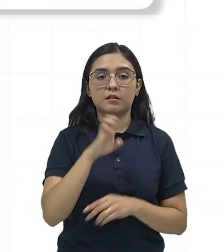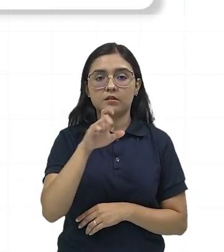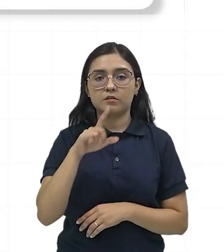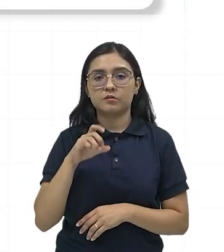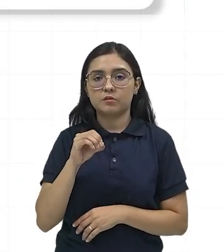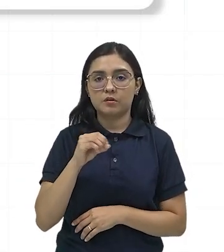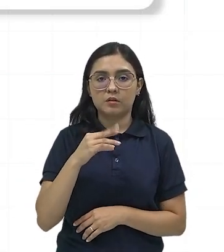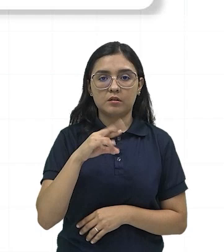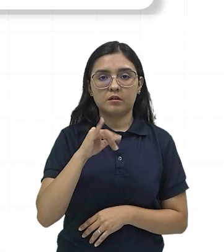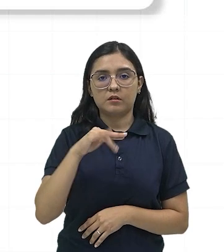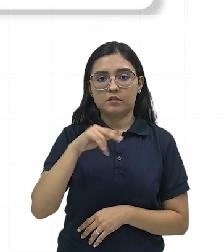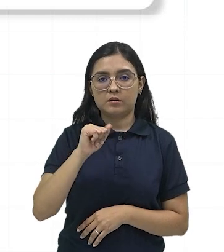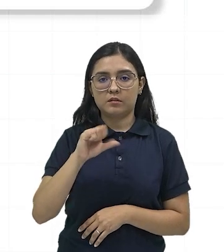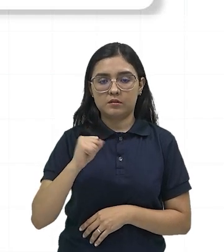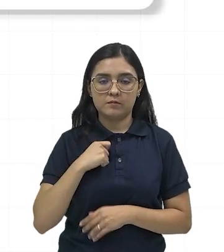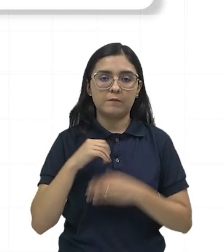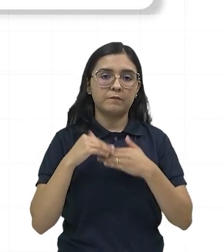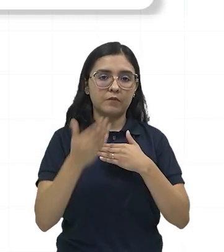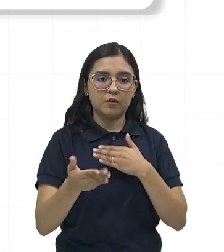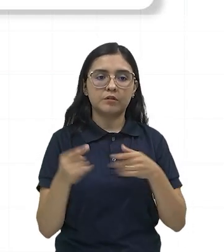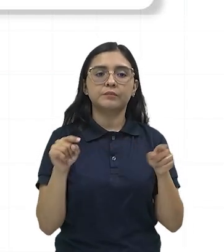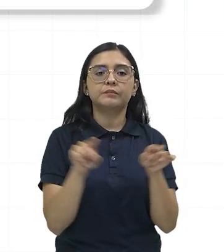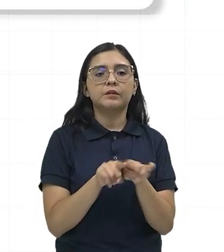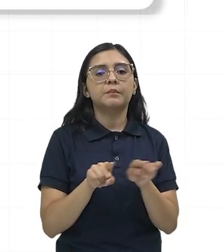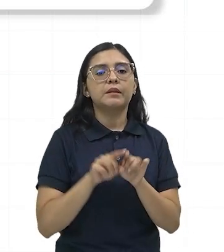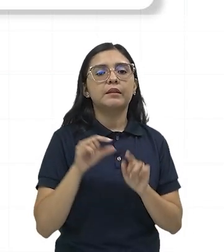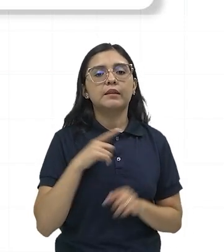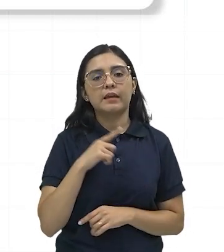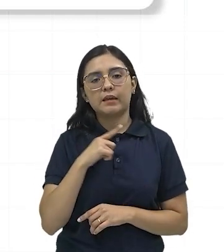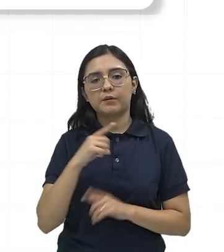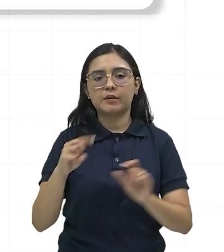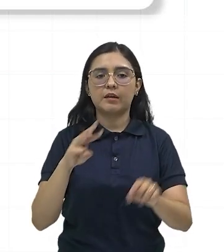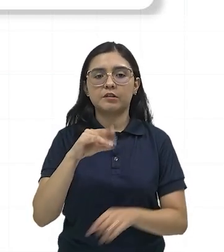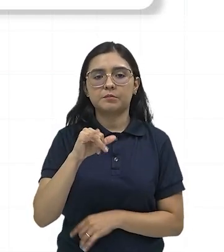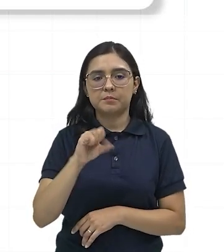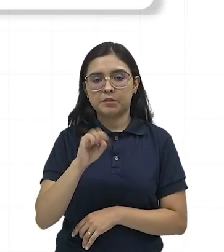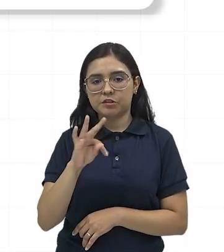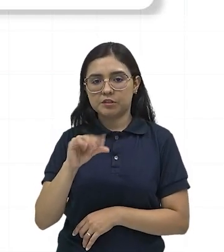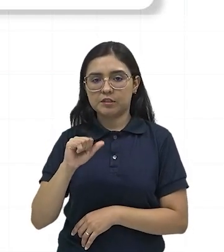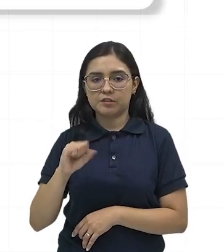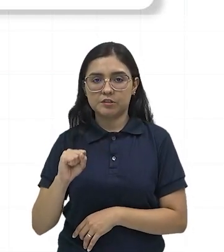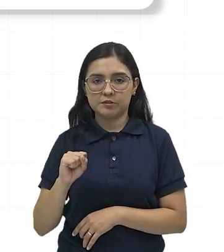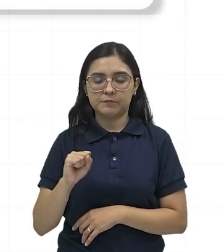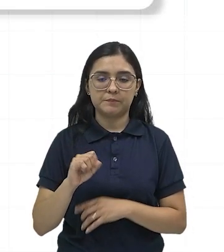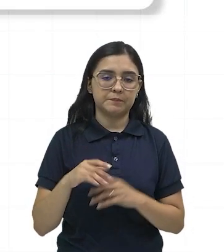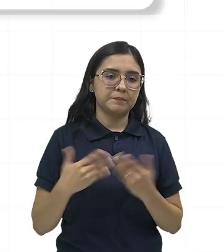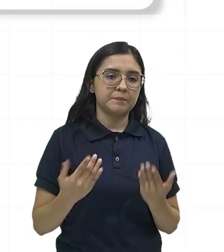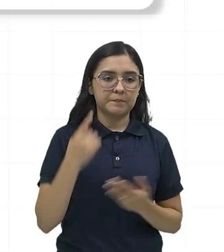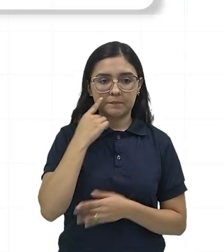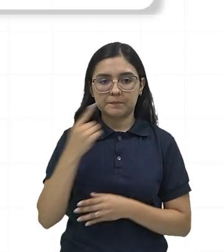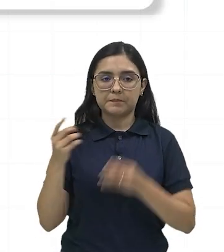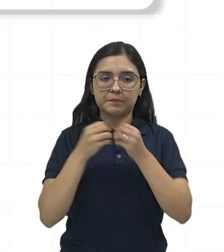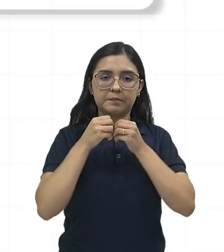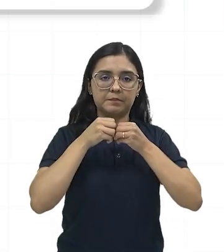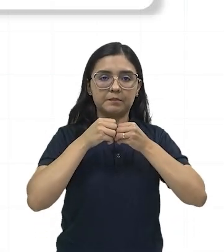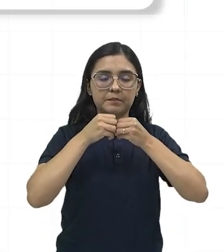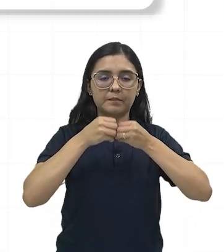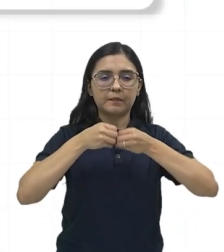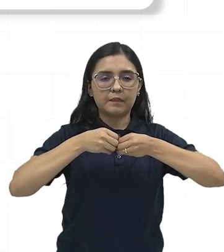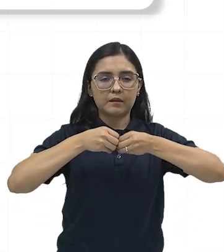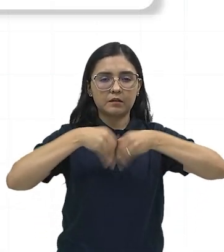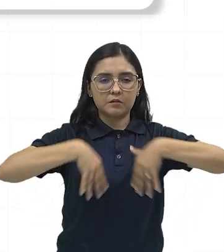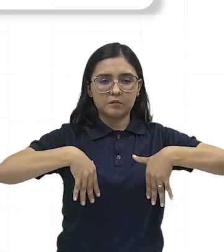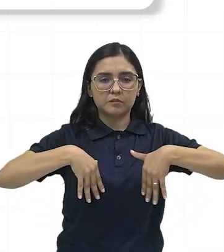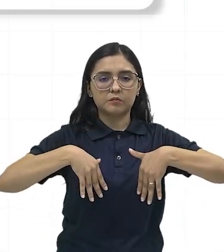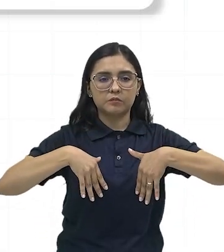né? E temos também as glândulas mistas. As glândulas mistas são aquelas glândulas que